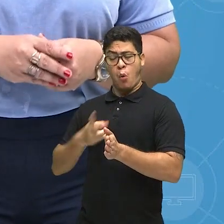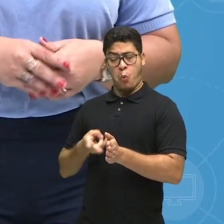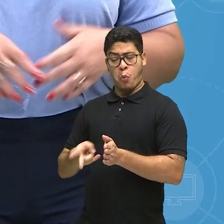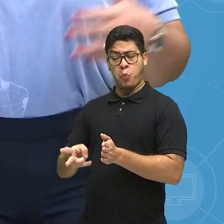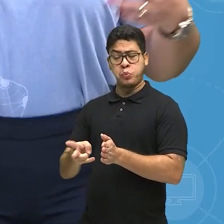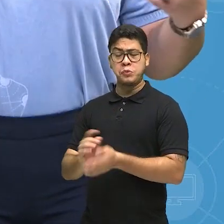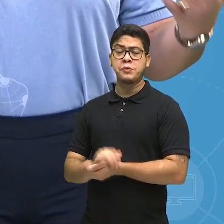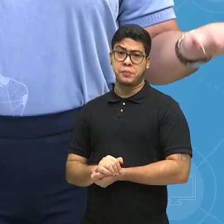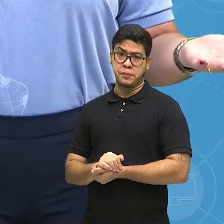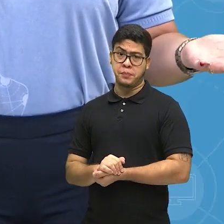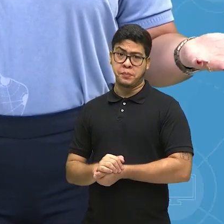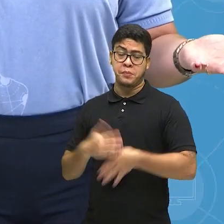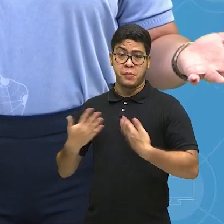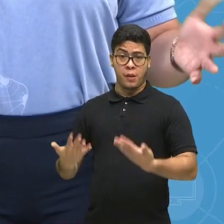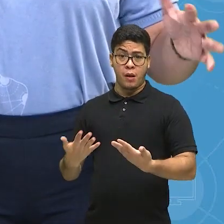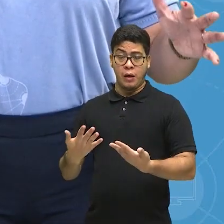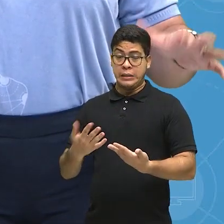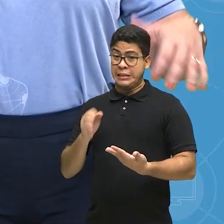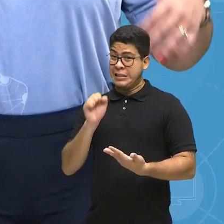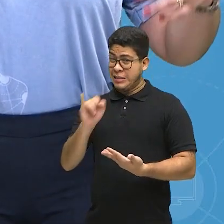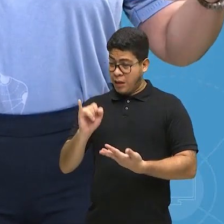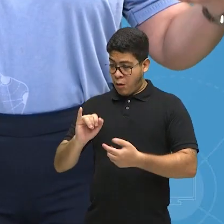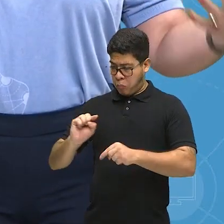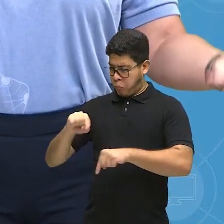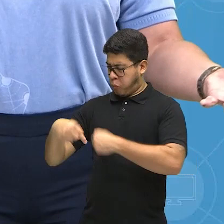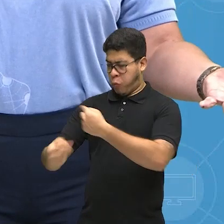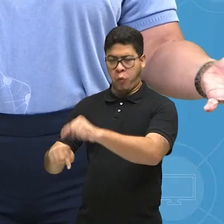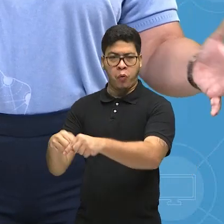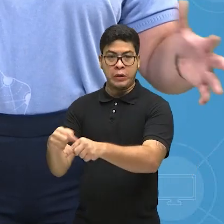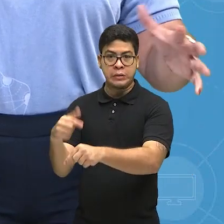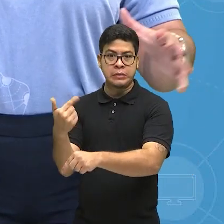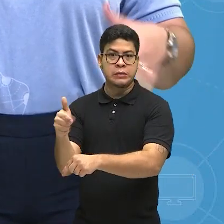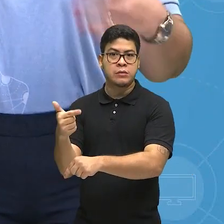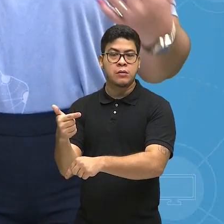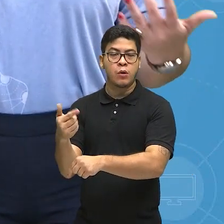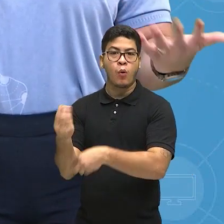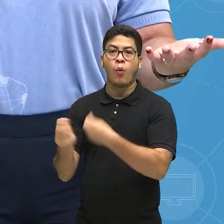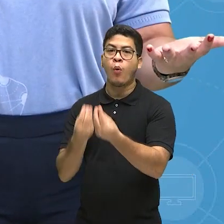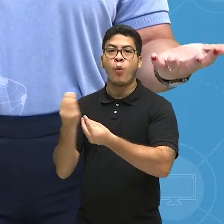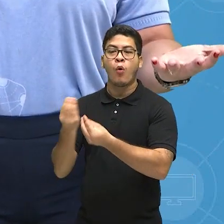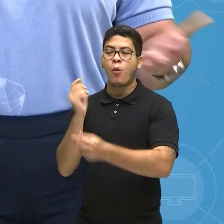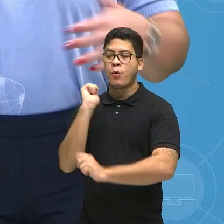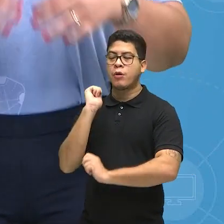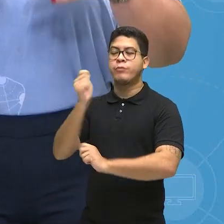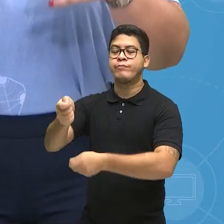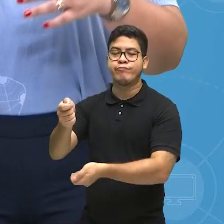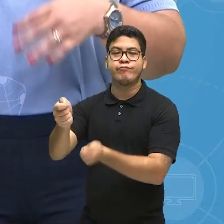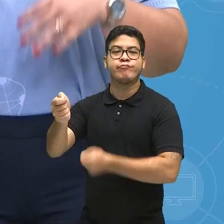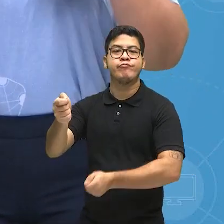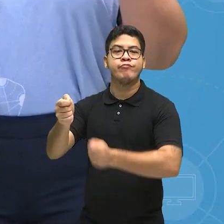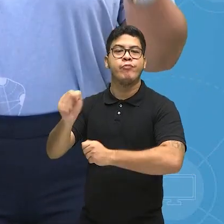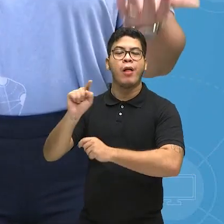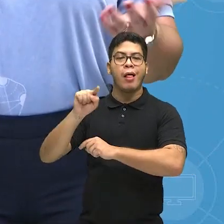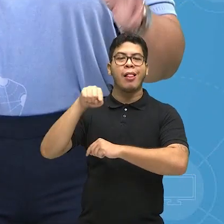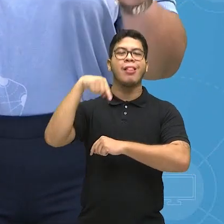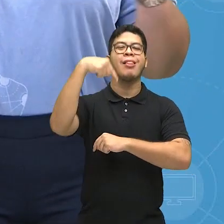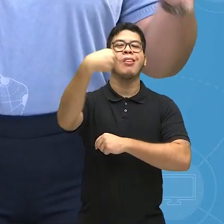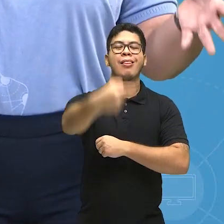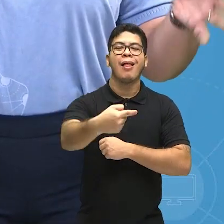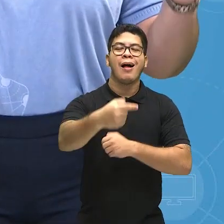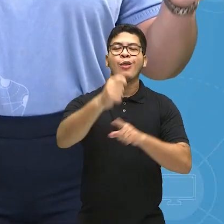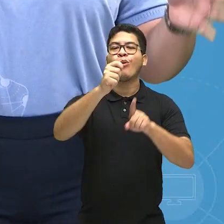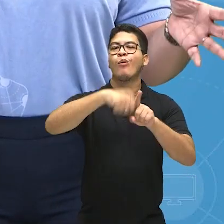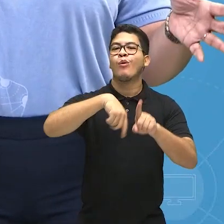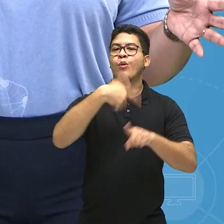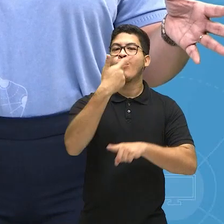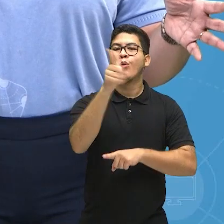se reproduzir, ele não vai, né? Não vai ter mais peixes, a gente vai fazer o quê? Se você se alimenta, não